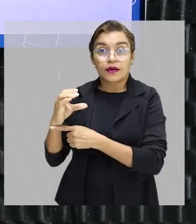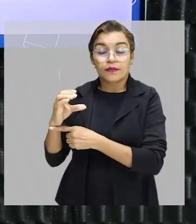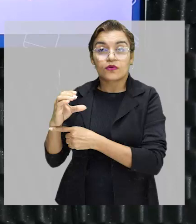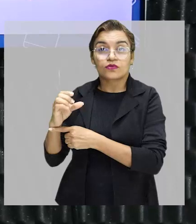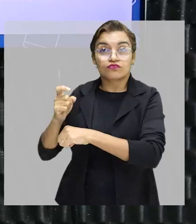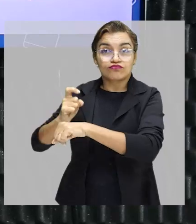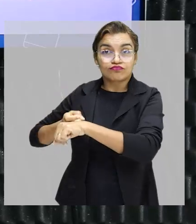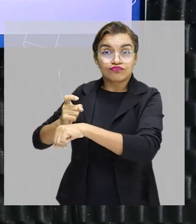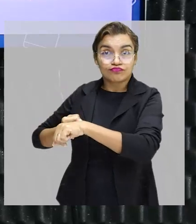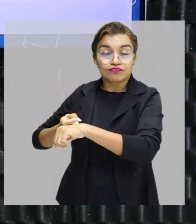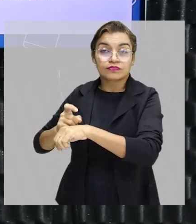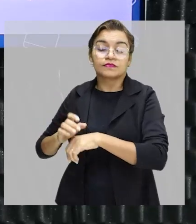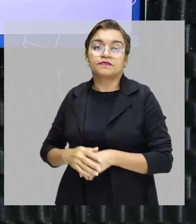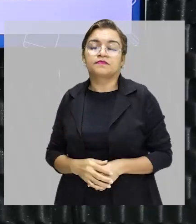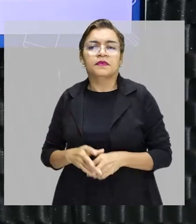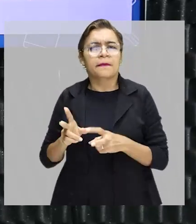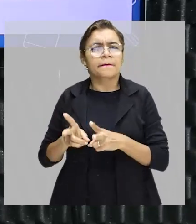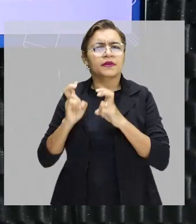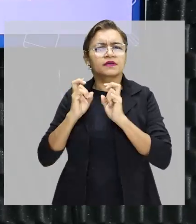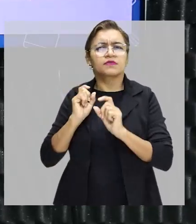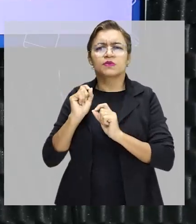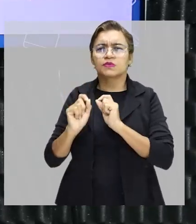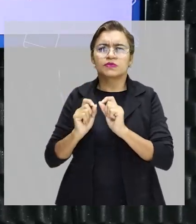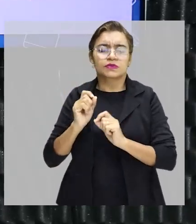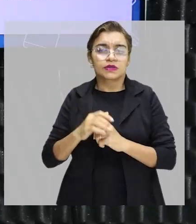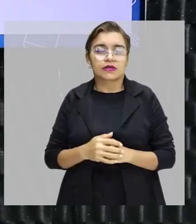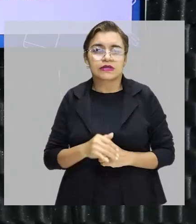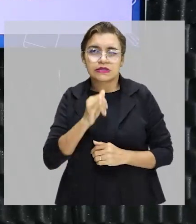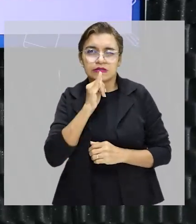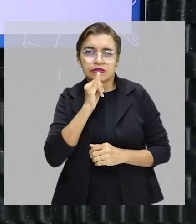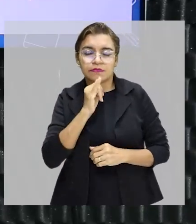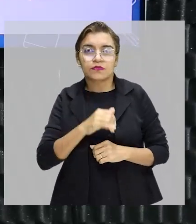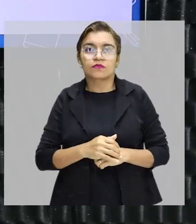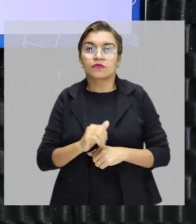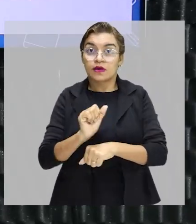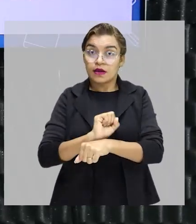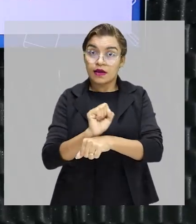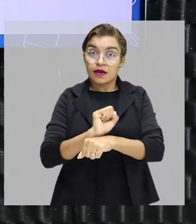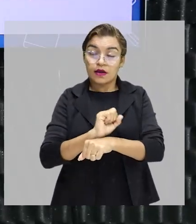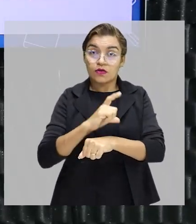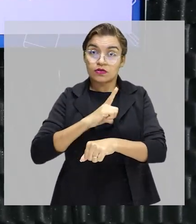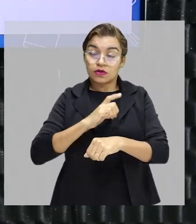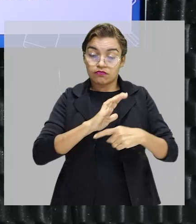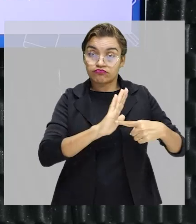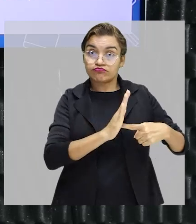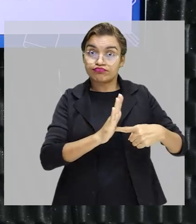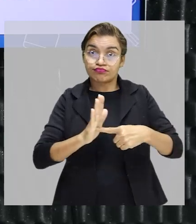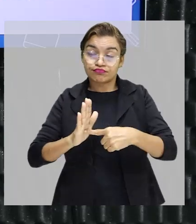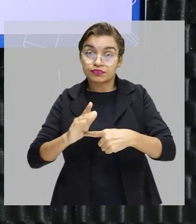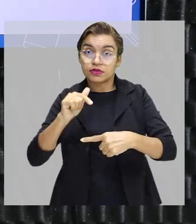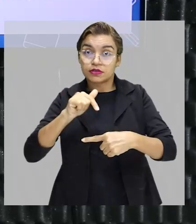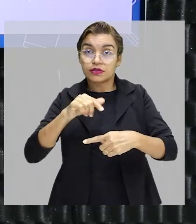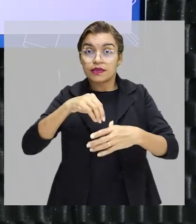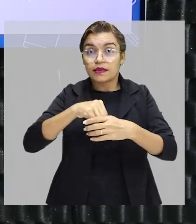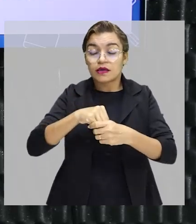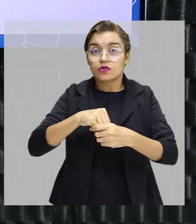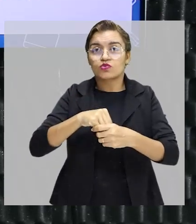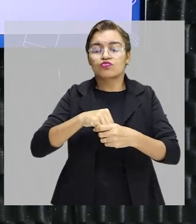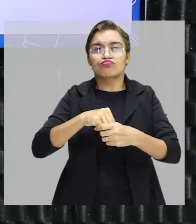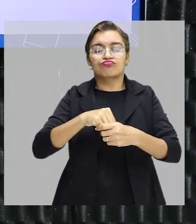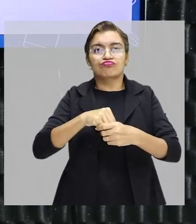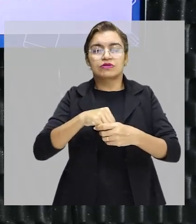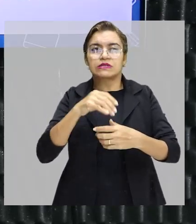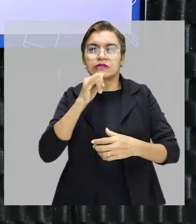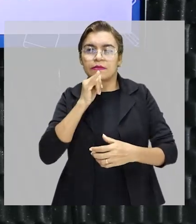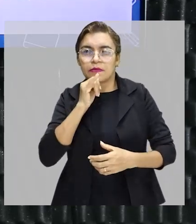certo? Isso é muito notório, no caso de veículos onde os motores não sofrem aquela